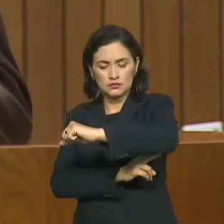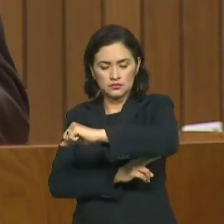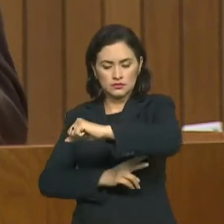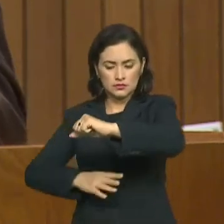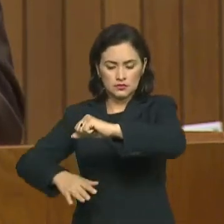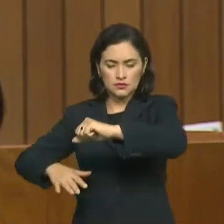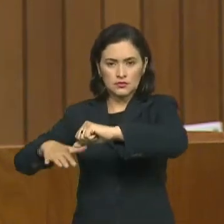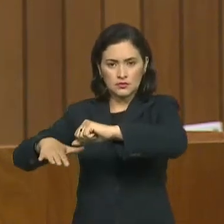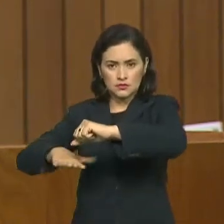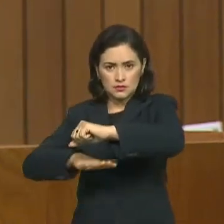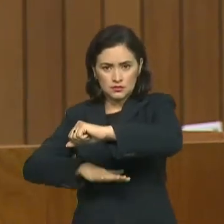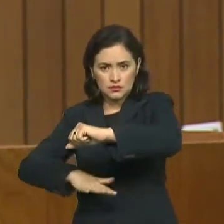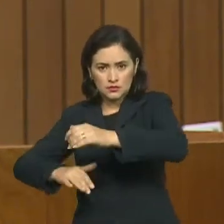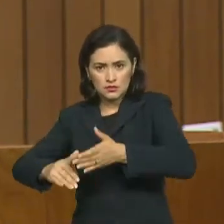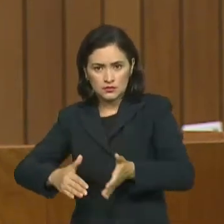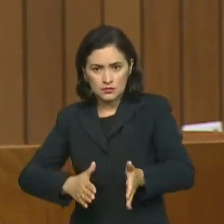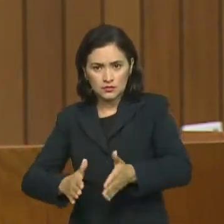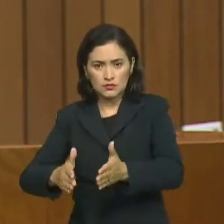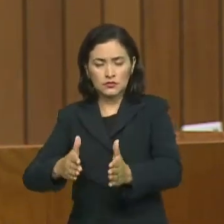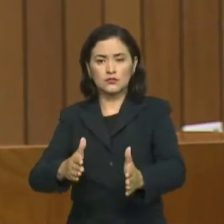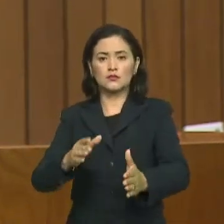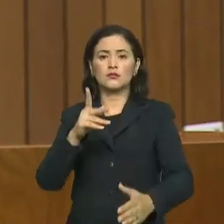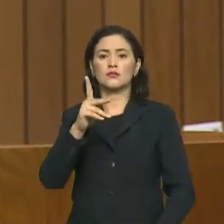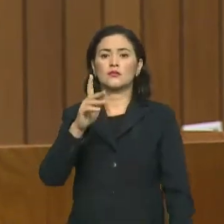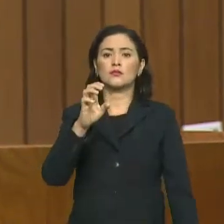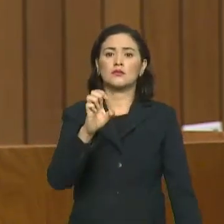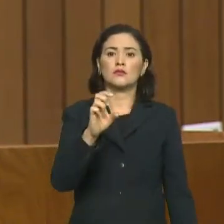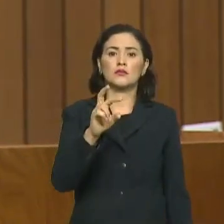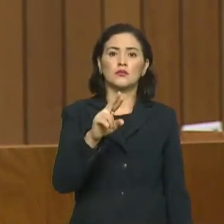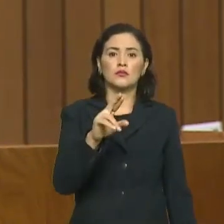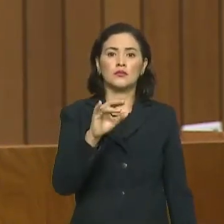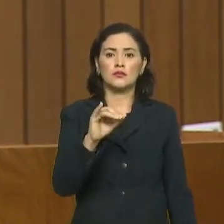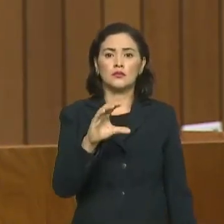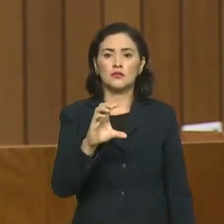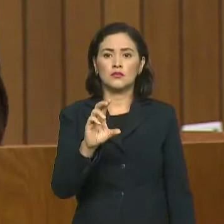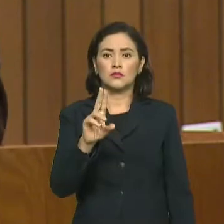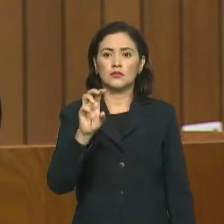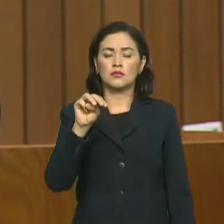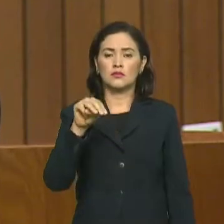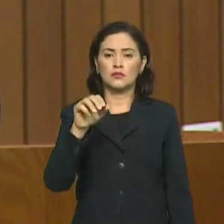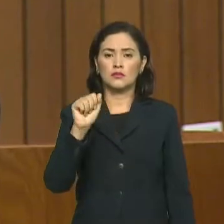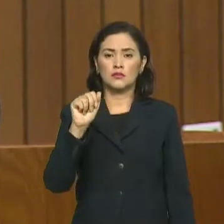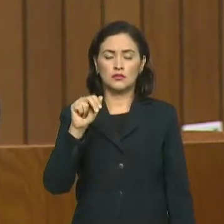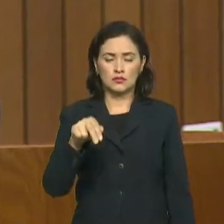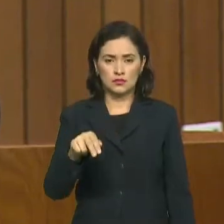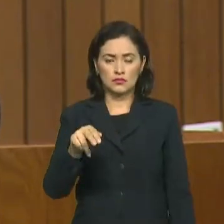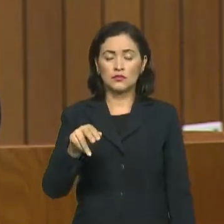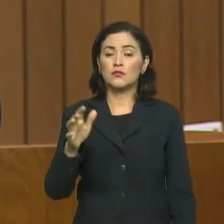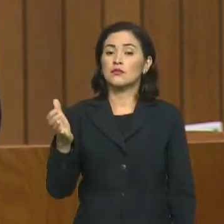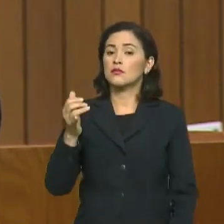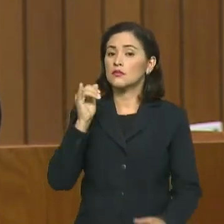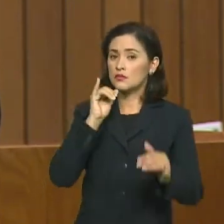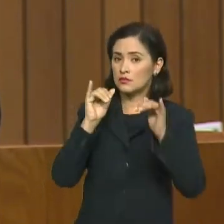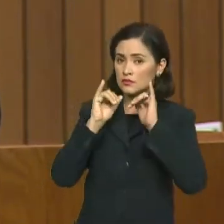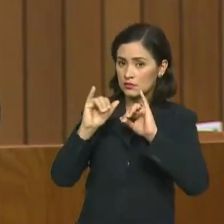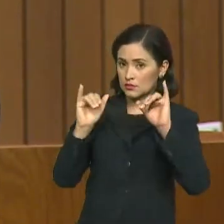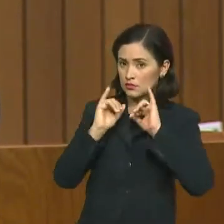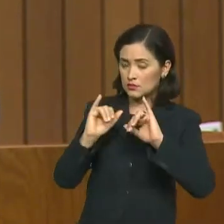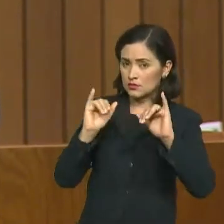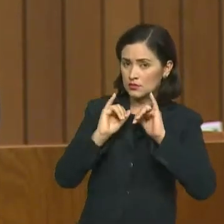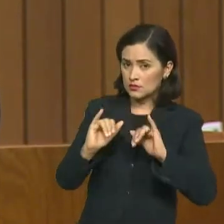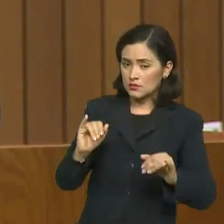Informar aos deputados, informar a classe política do nosso estado, informar a população